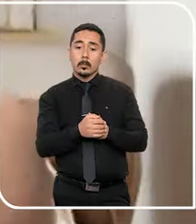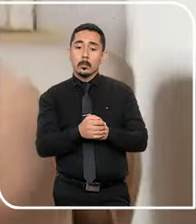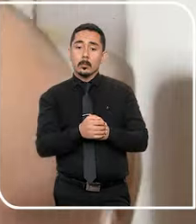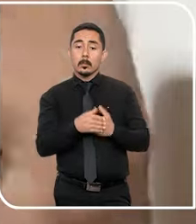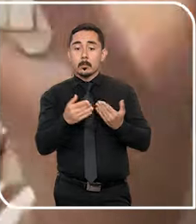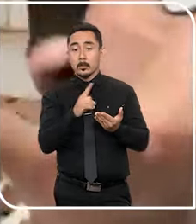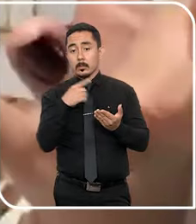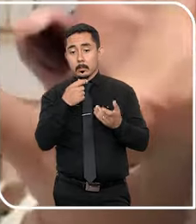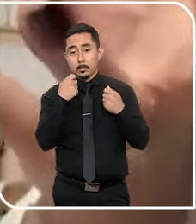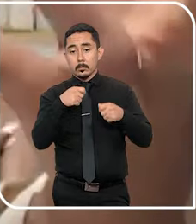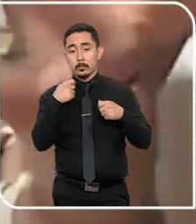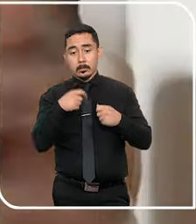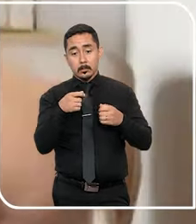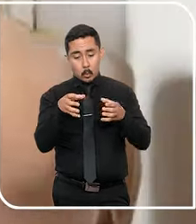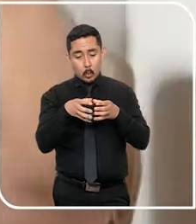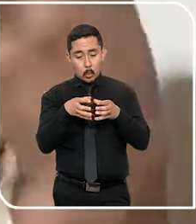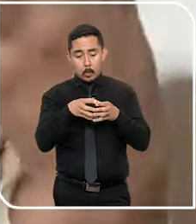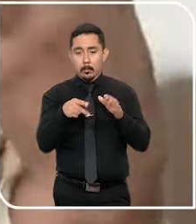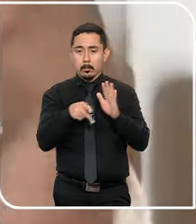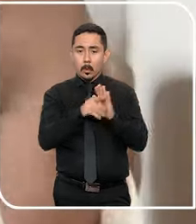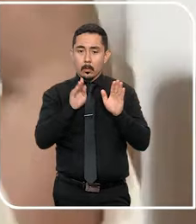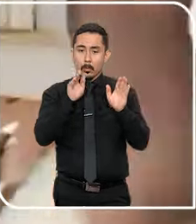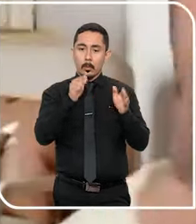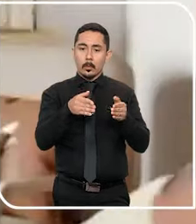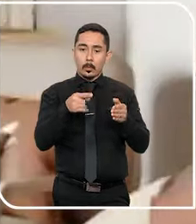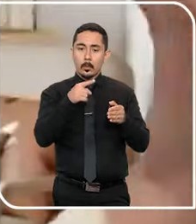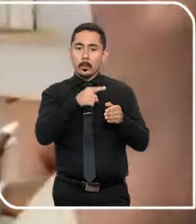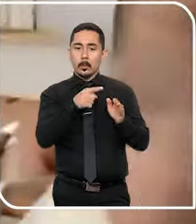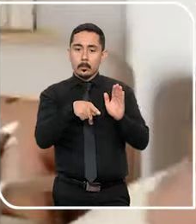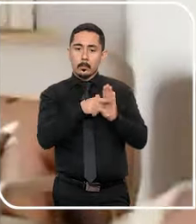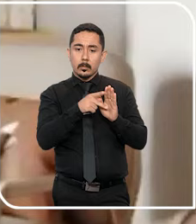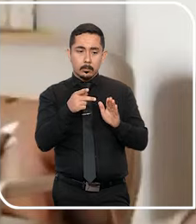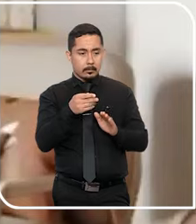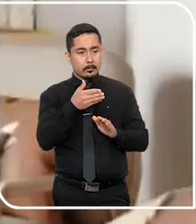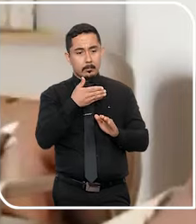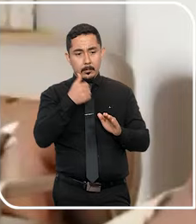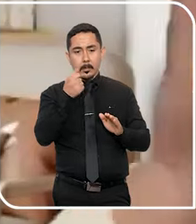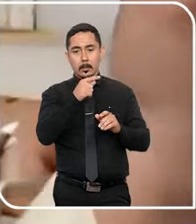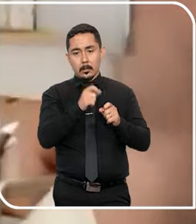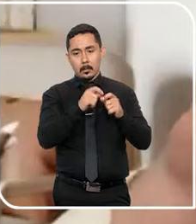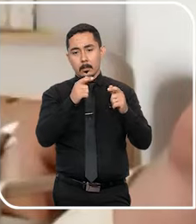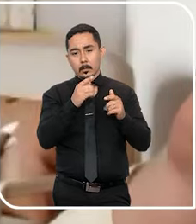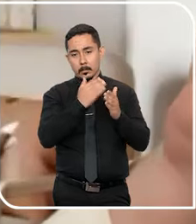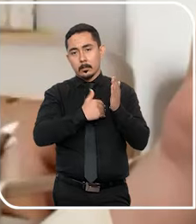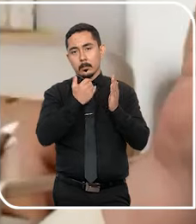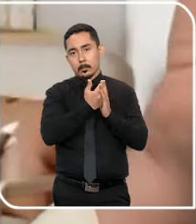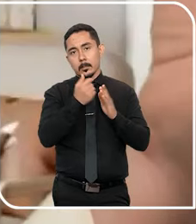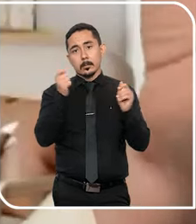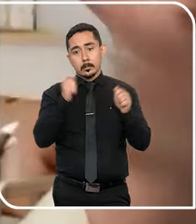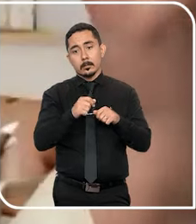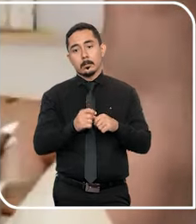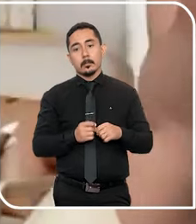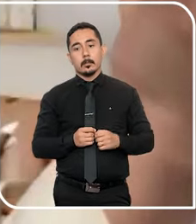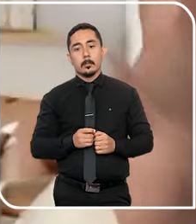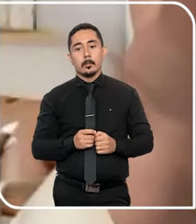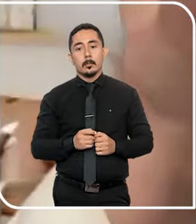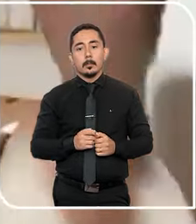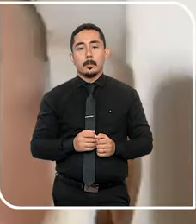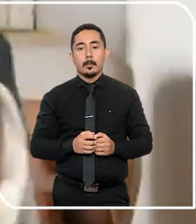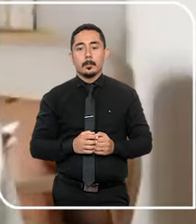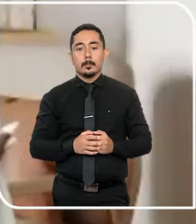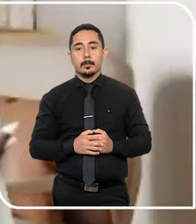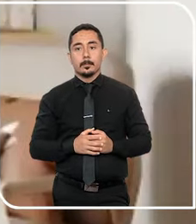deficiência são minoria então a gente precisa de um grupo de quem é detentor do privilégio se movimentar gente isso tá nas